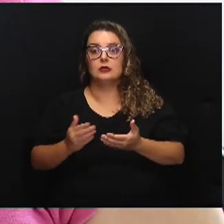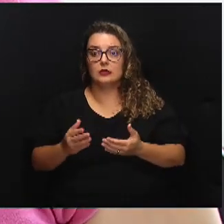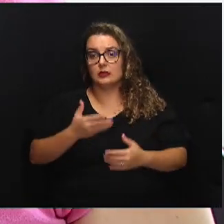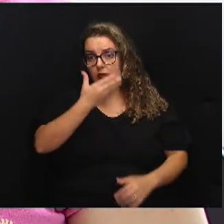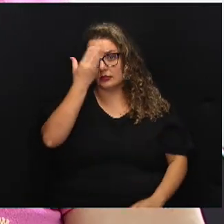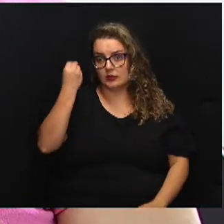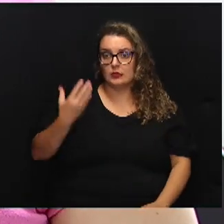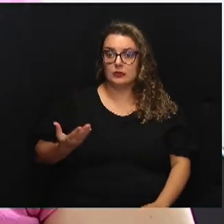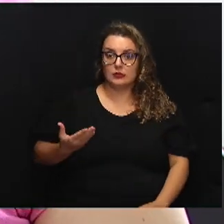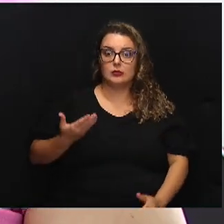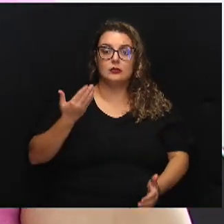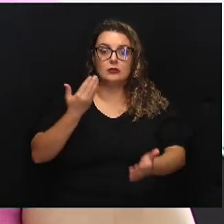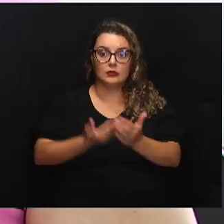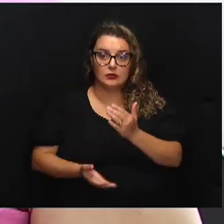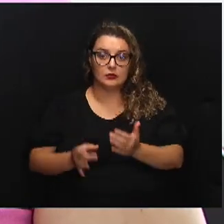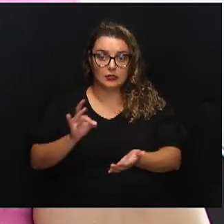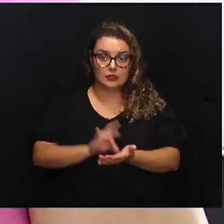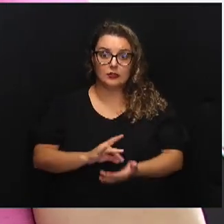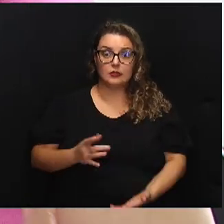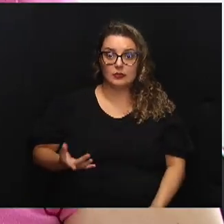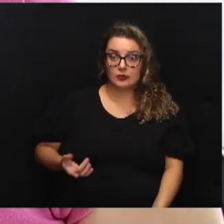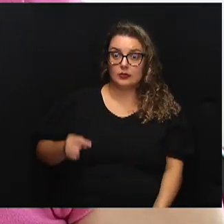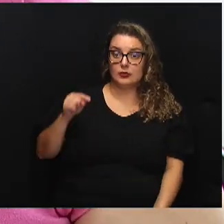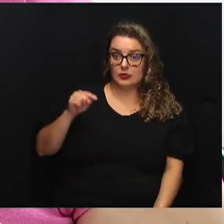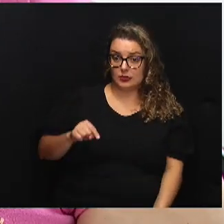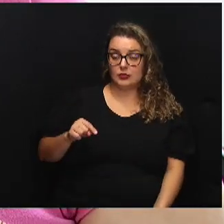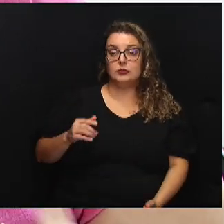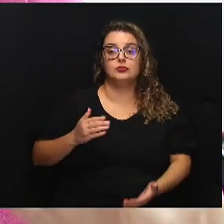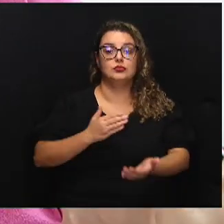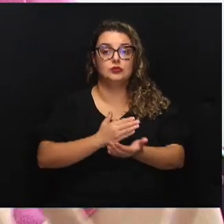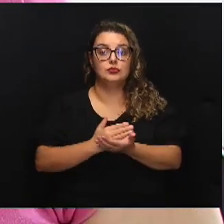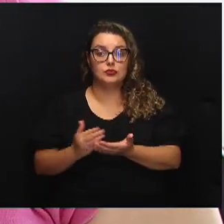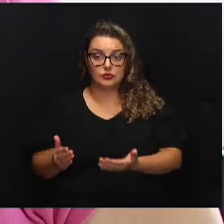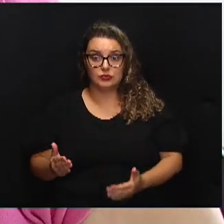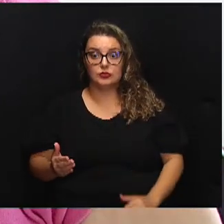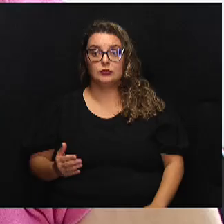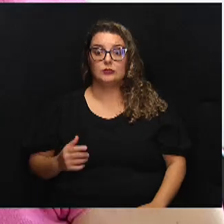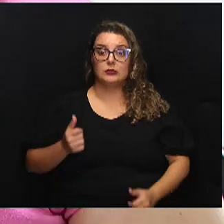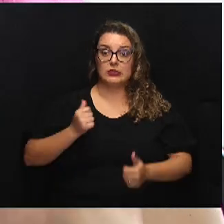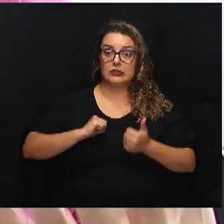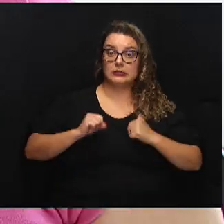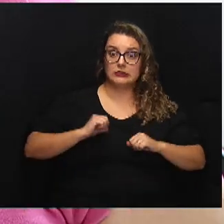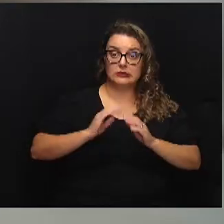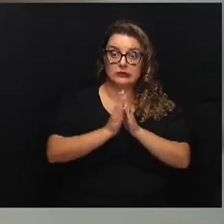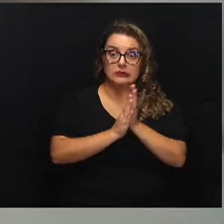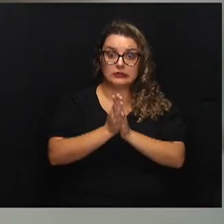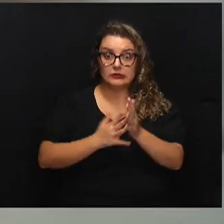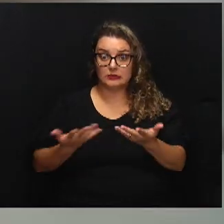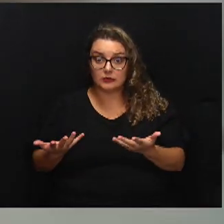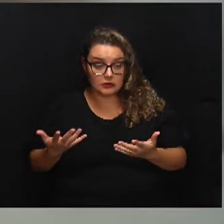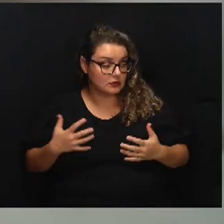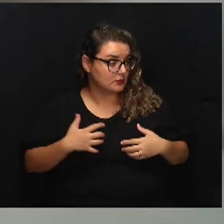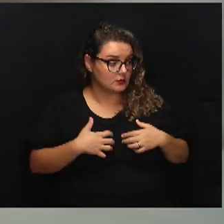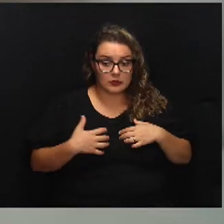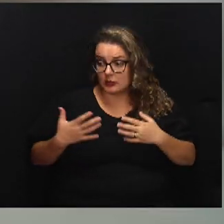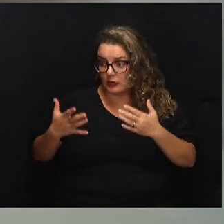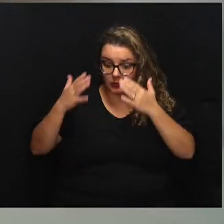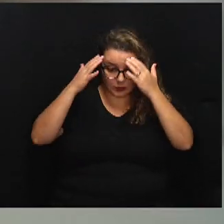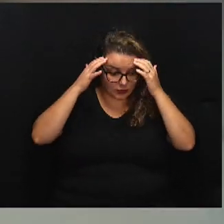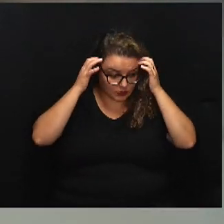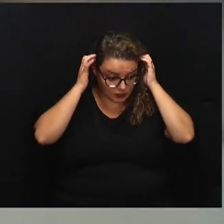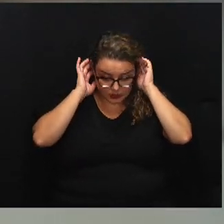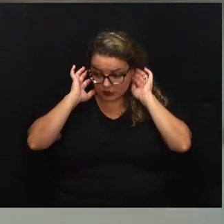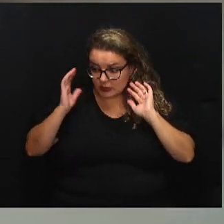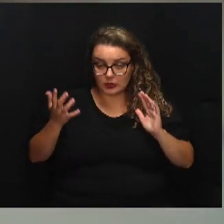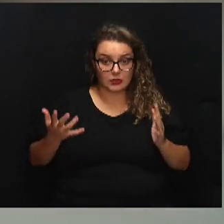esquecimentos de ficar perdido mesmo. Isso gera, no início, geralmente gera muita ansiedade, porque eles ficam meio desesperados mesmo, né? Alguns ficam